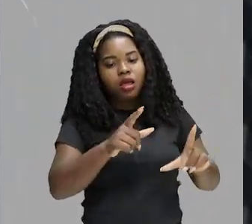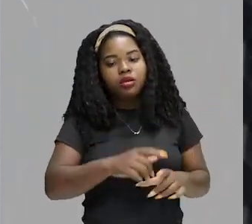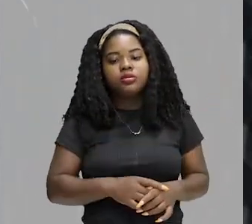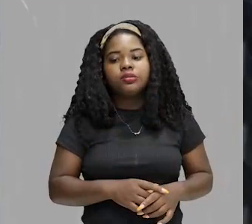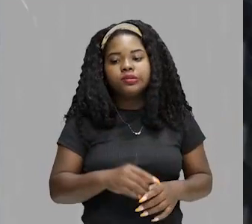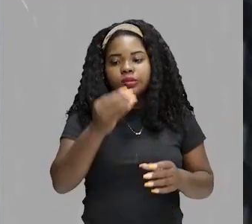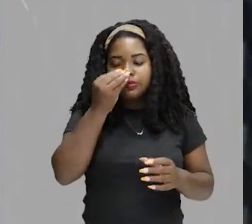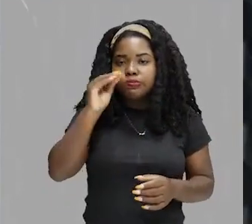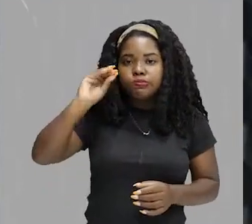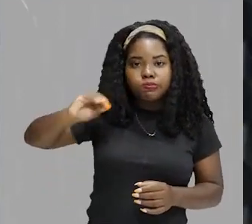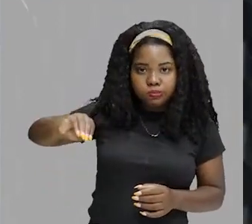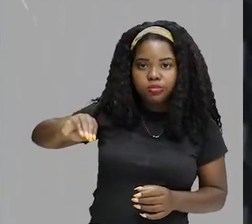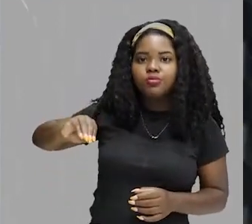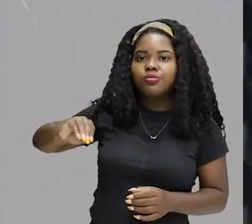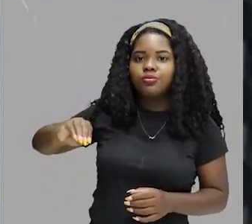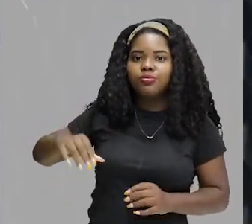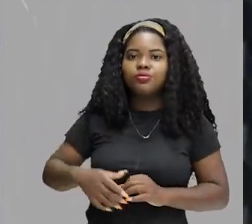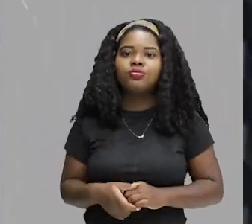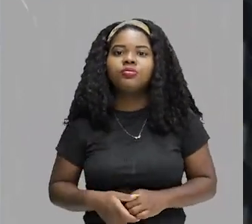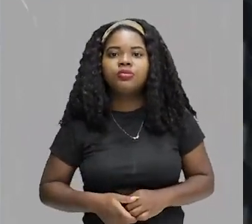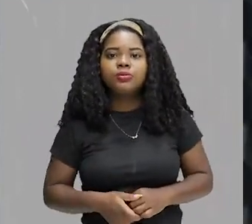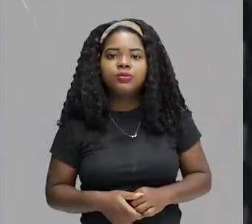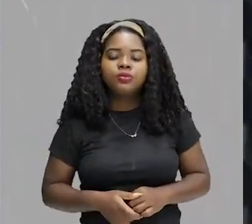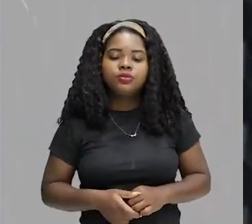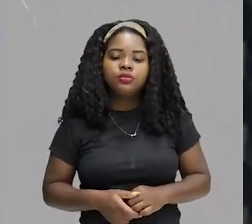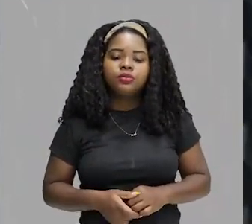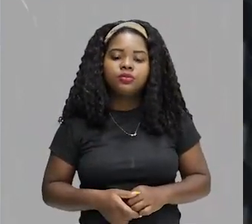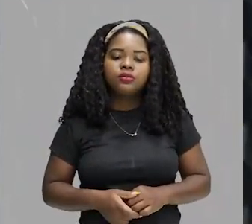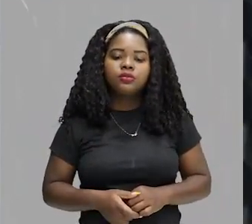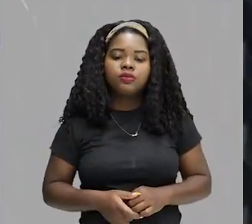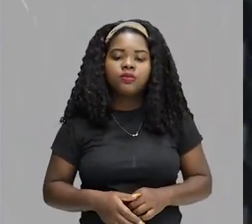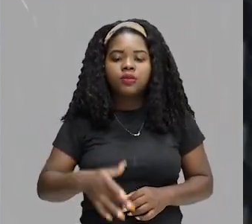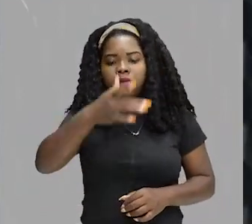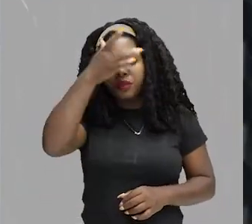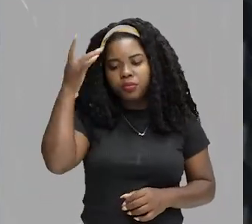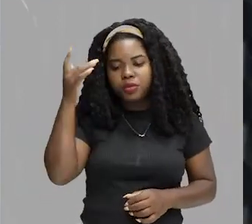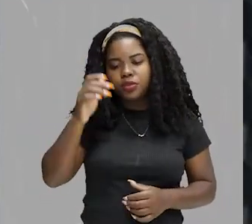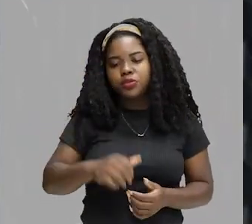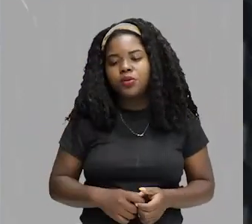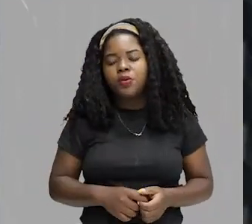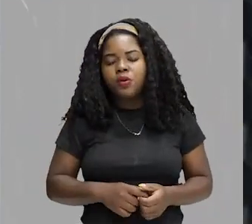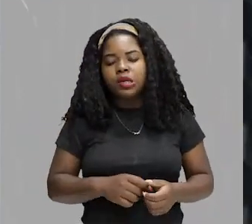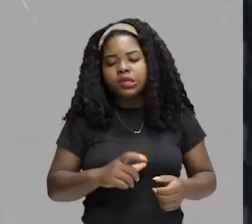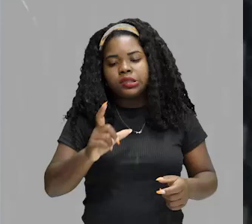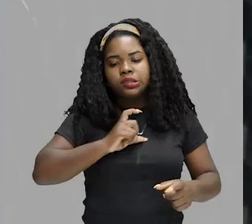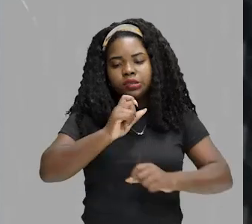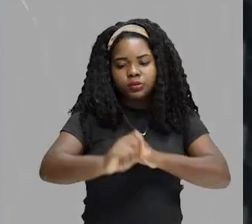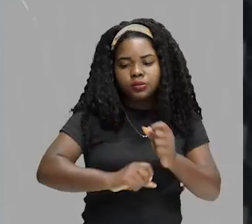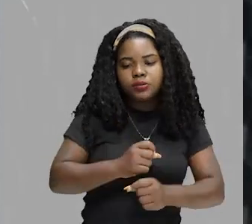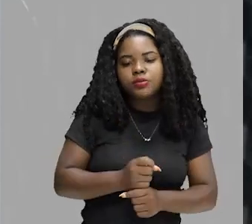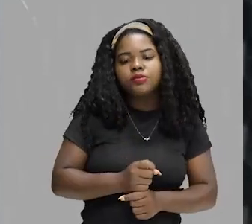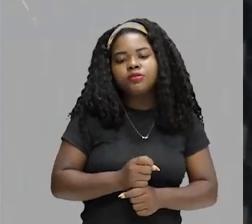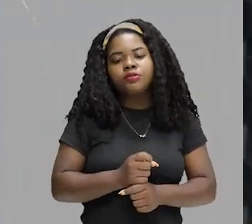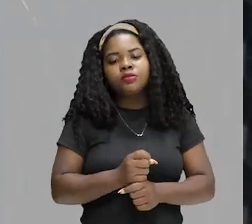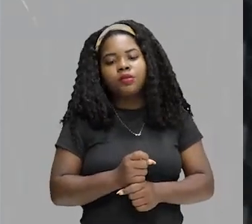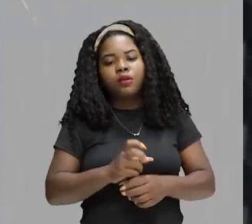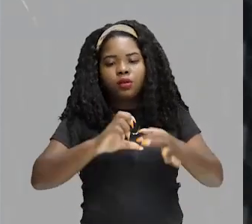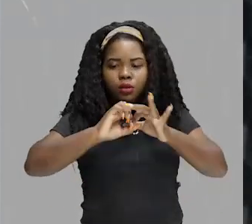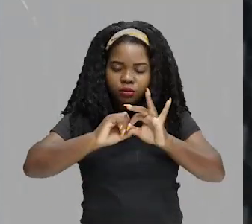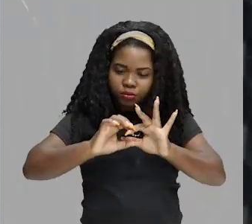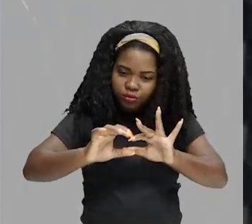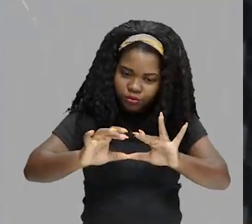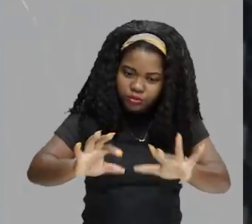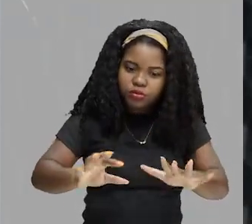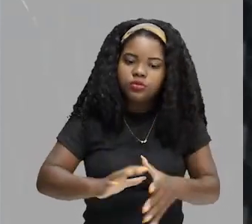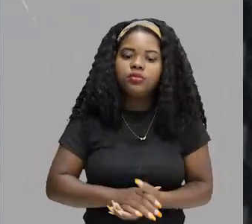partir do momento que aparece uma pessoa que começa a ganhar, começa a disparar aí no cenário mundial ou internacional de